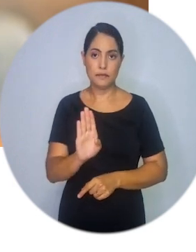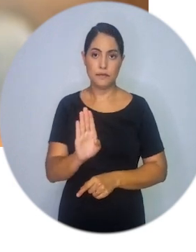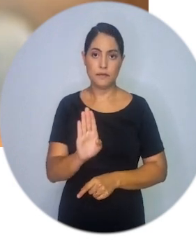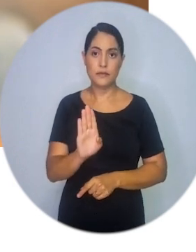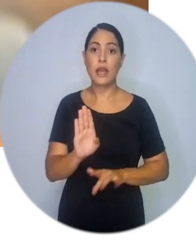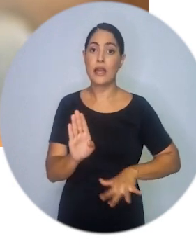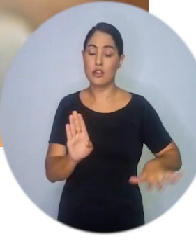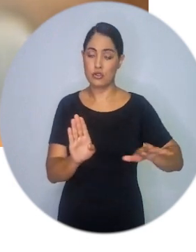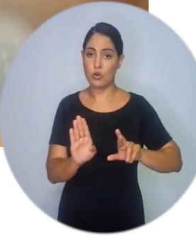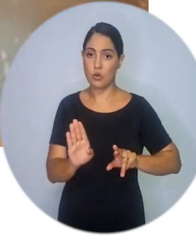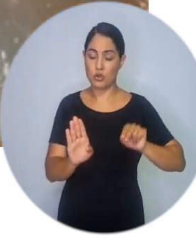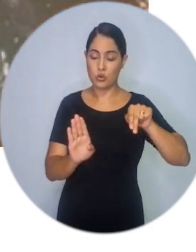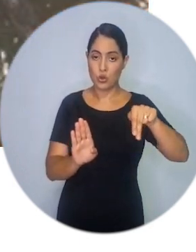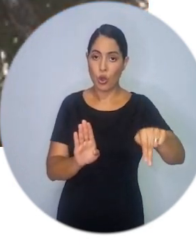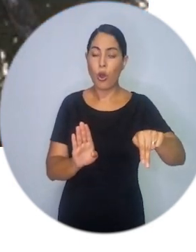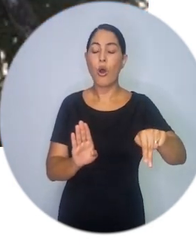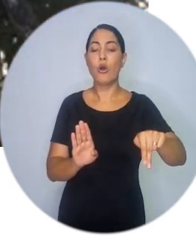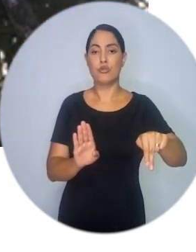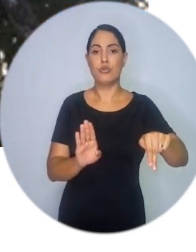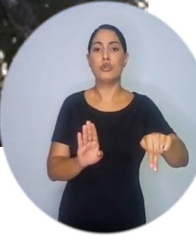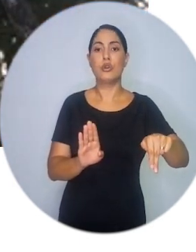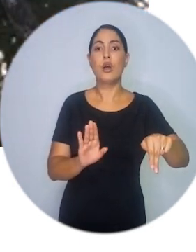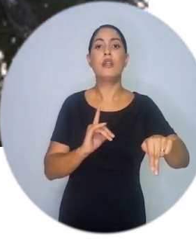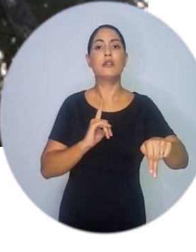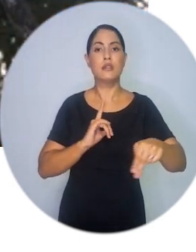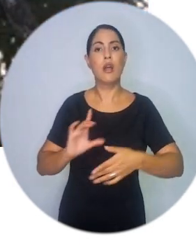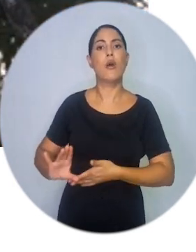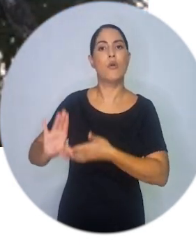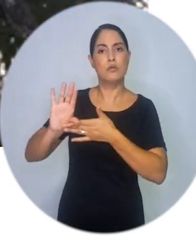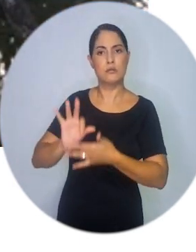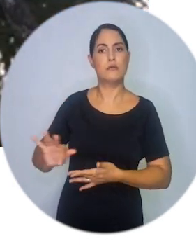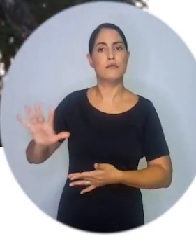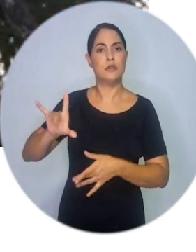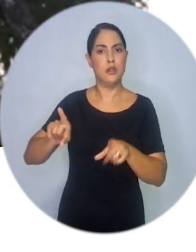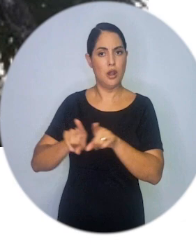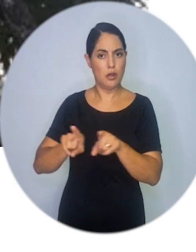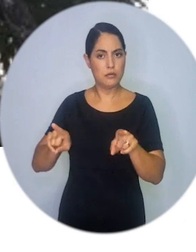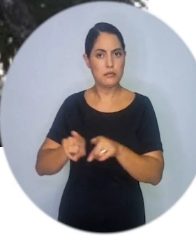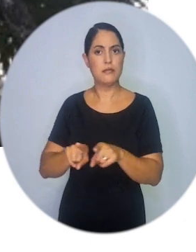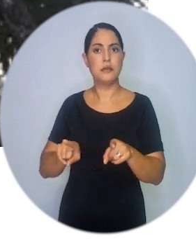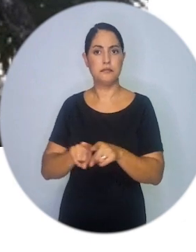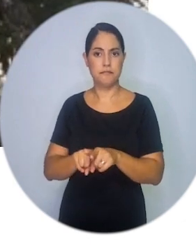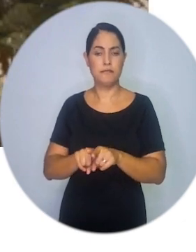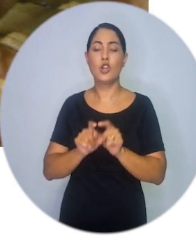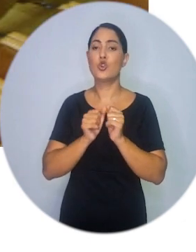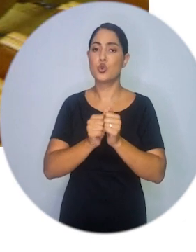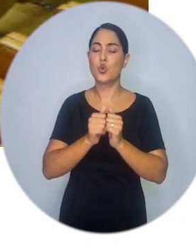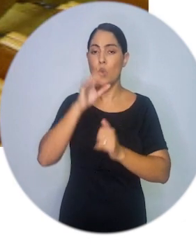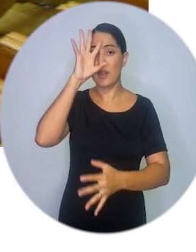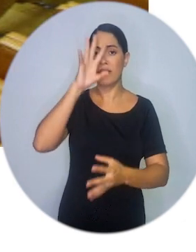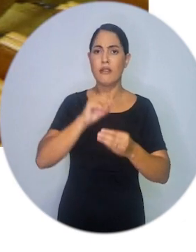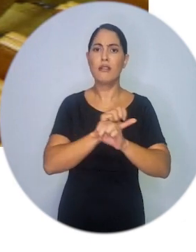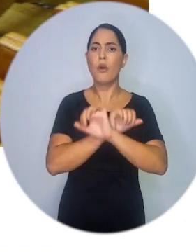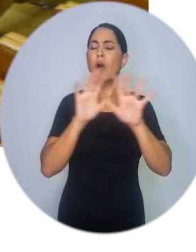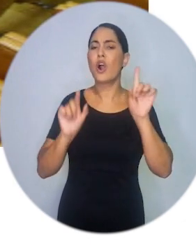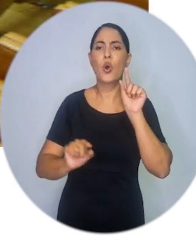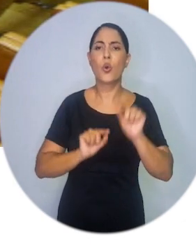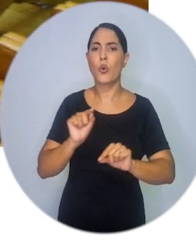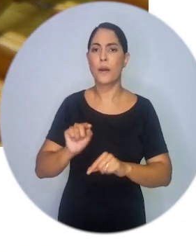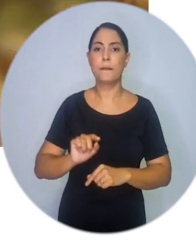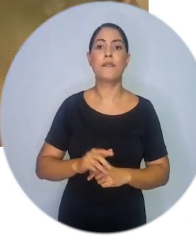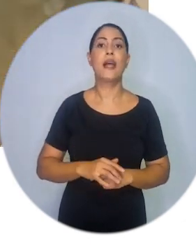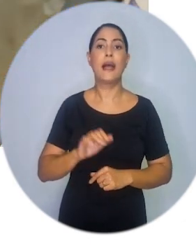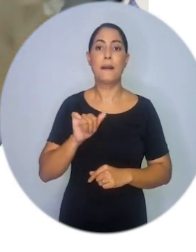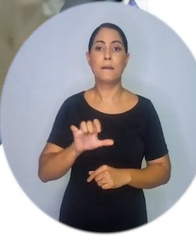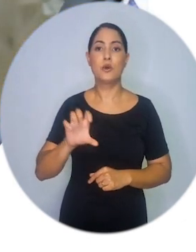OAB, né, do Estado do Rio Grande do Norte, juntamente com o próprio Conselho Federal da Ordem, entenderam por